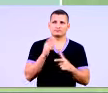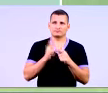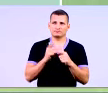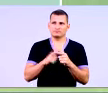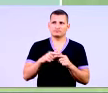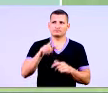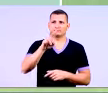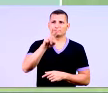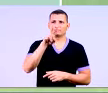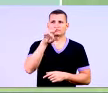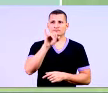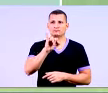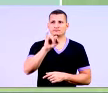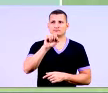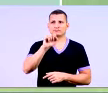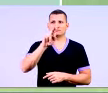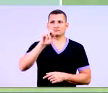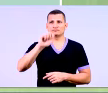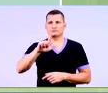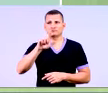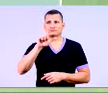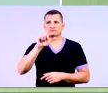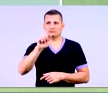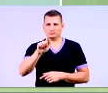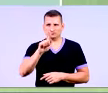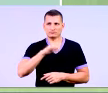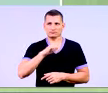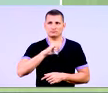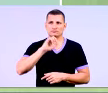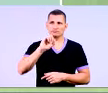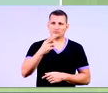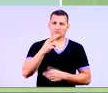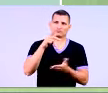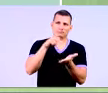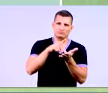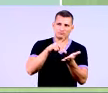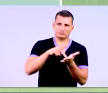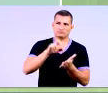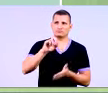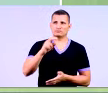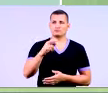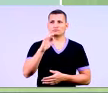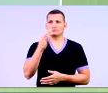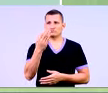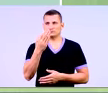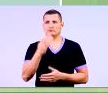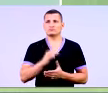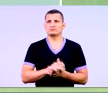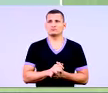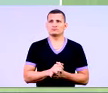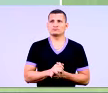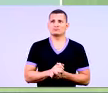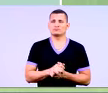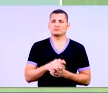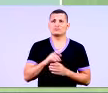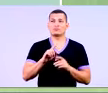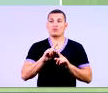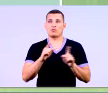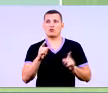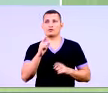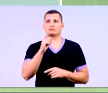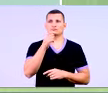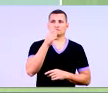visual g eu vou ter o verdadeiro ou falso nesse caso não é 10